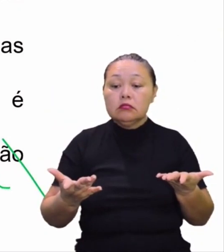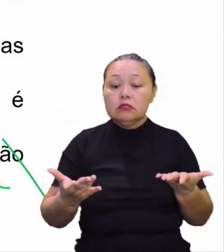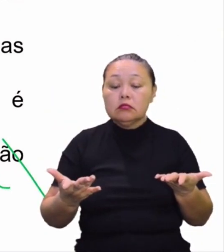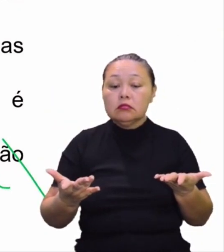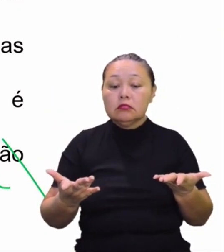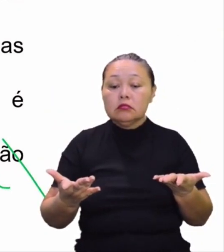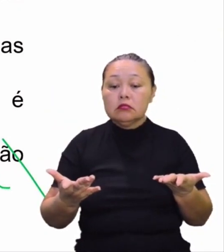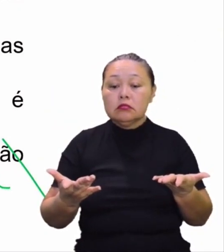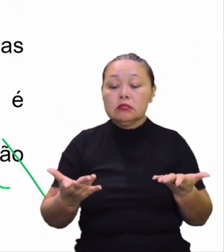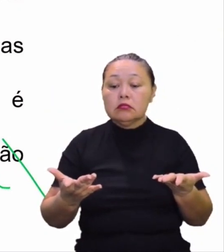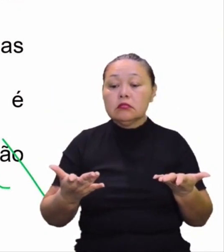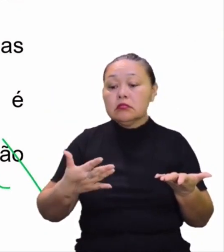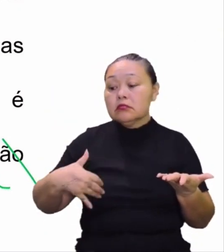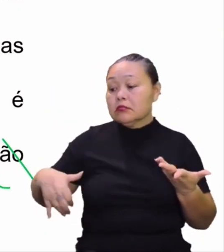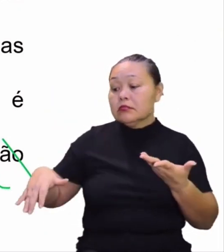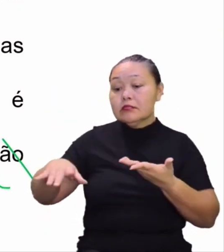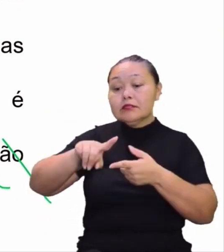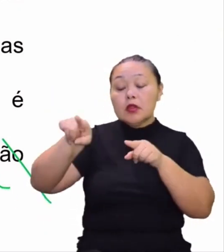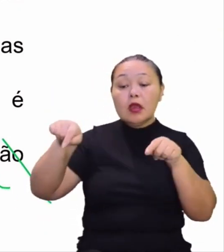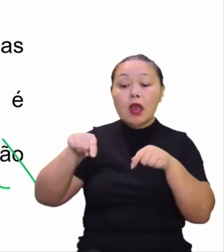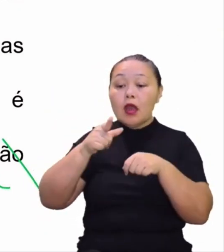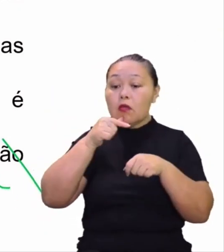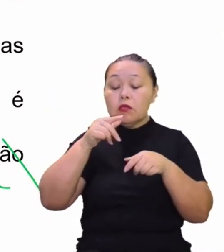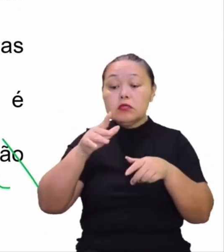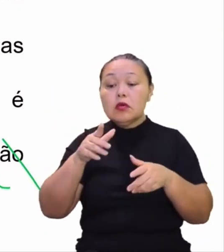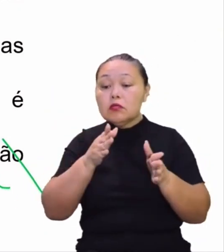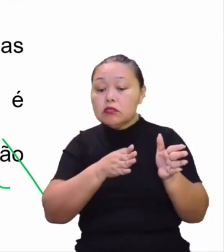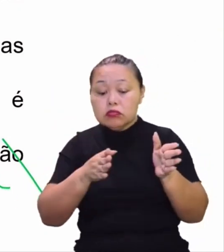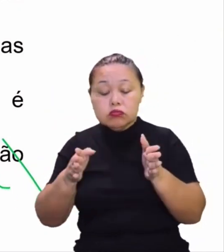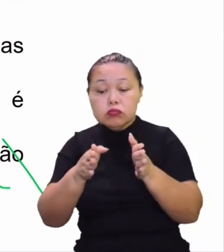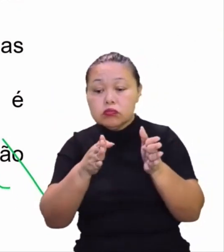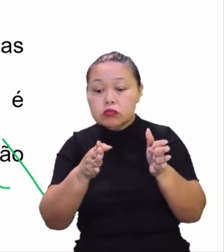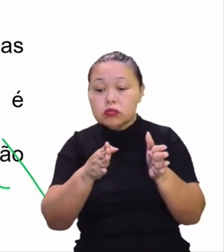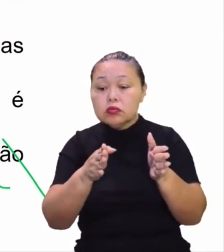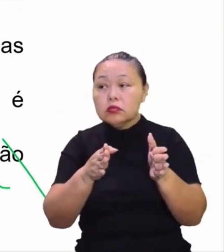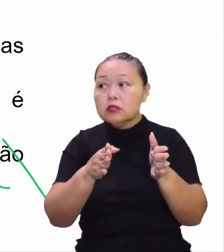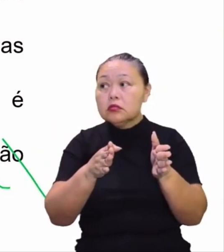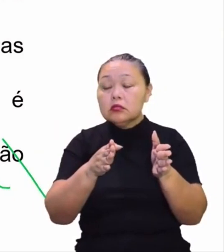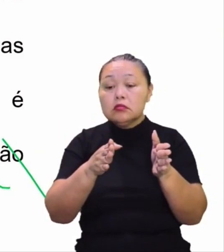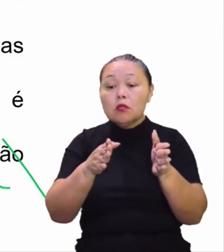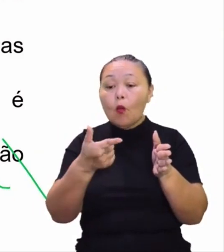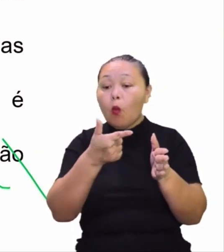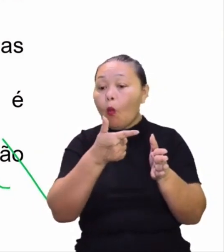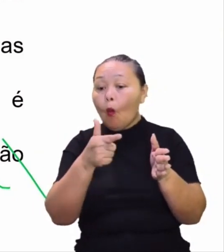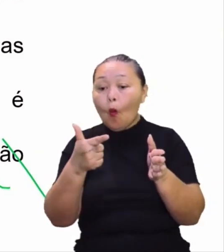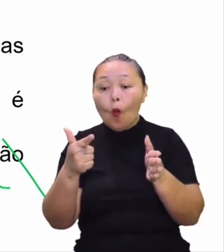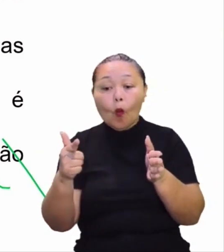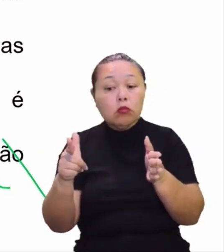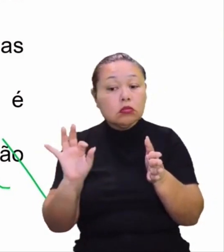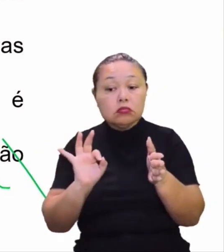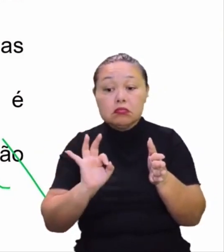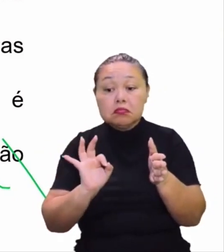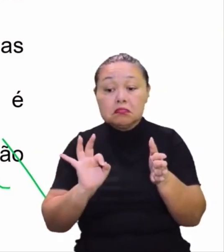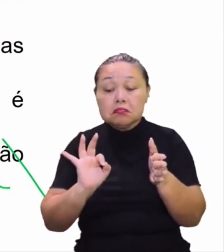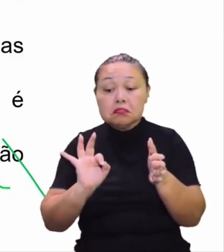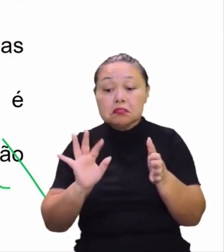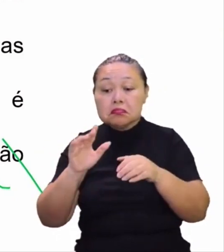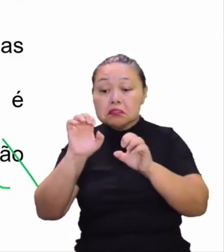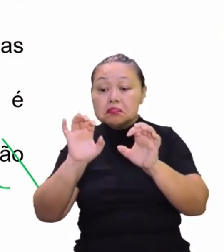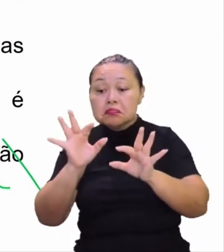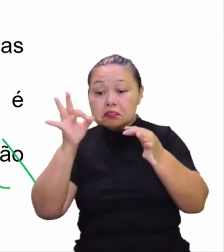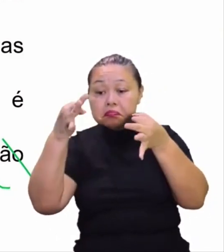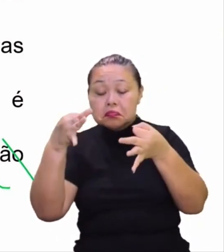vamos colocar essa rede hidrográfica, nesse rio, onde tem a hidrovia, não tem uma